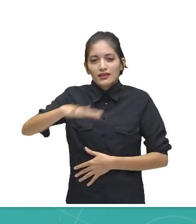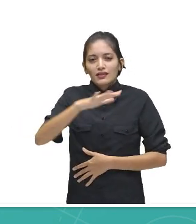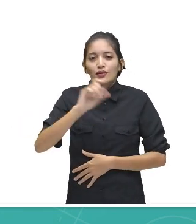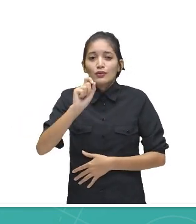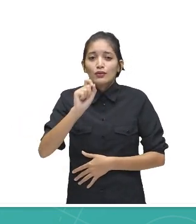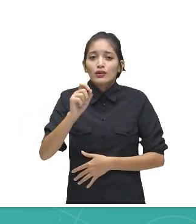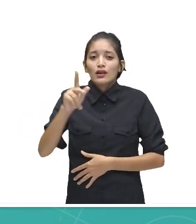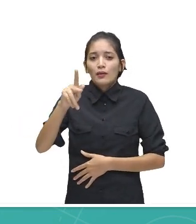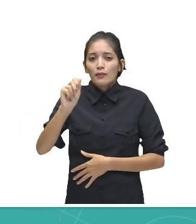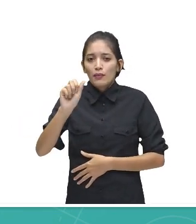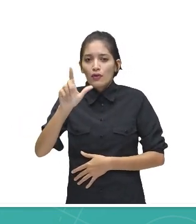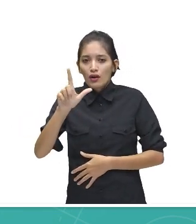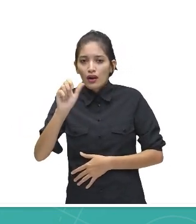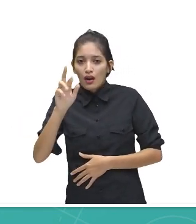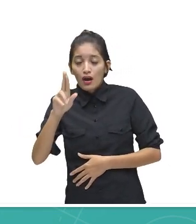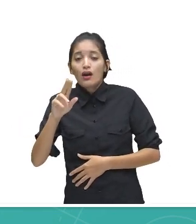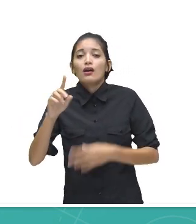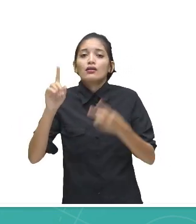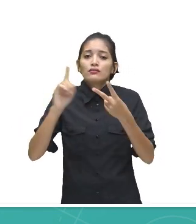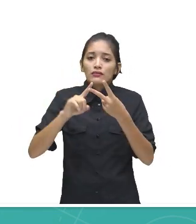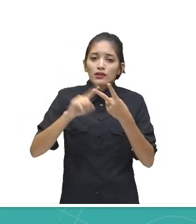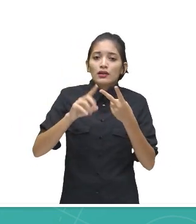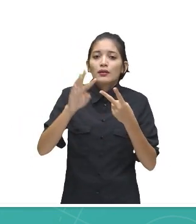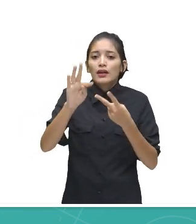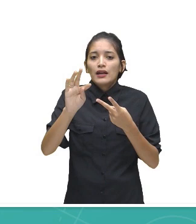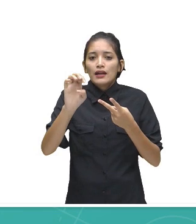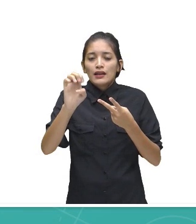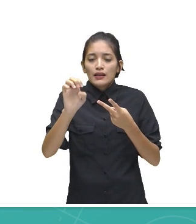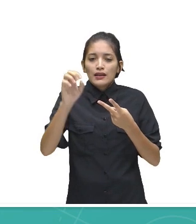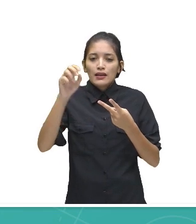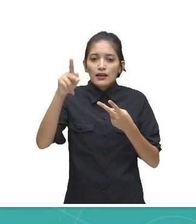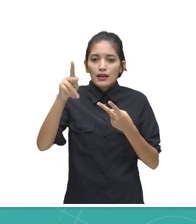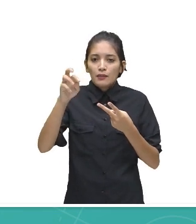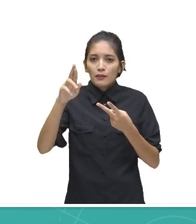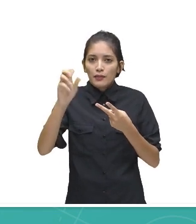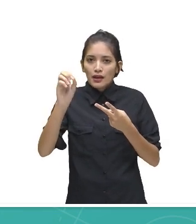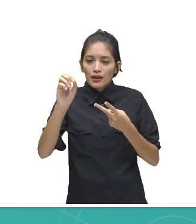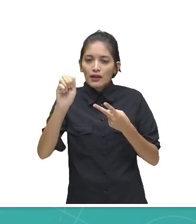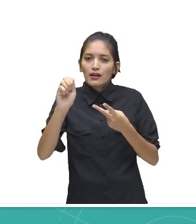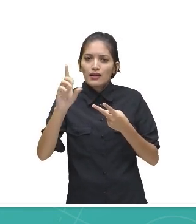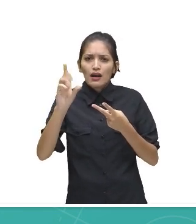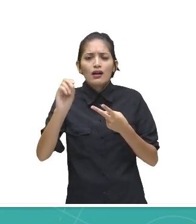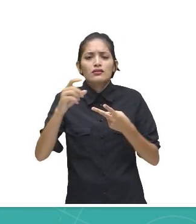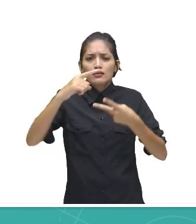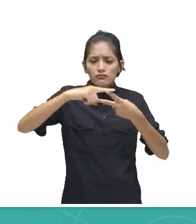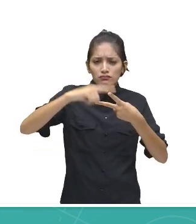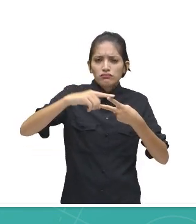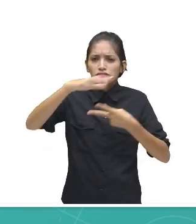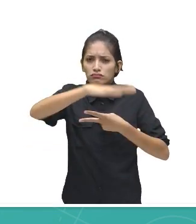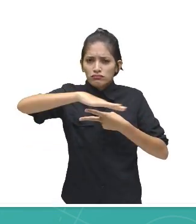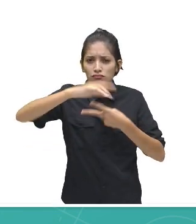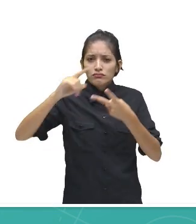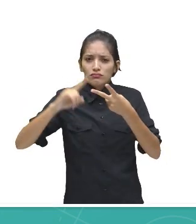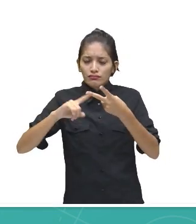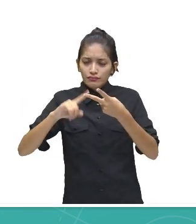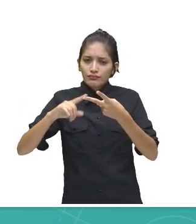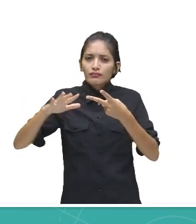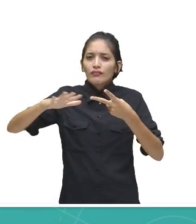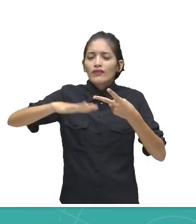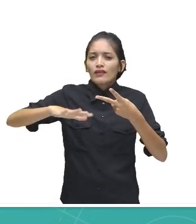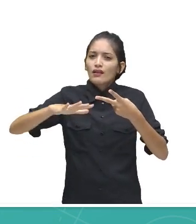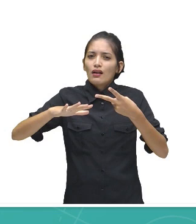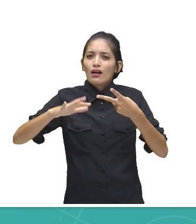caso aí, a zona polar, como a gente falou bastante sobre a zona polar, né? As áreas mais extremas do planeta, a zona temperada, que fica ali,